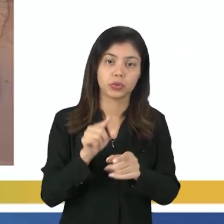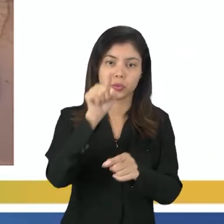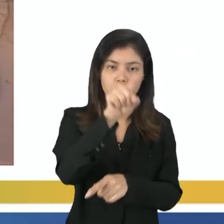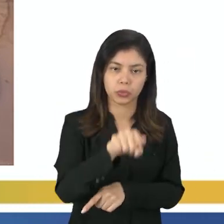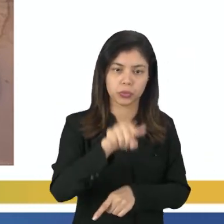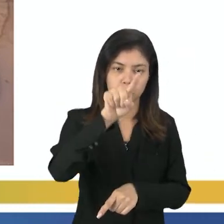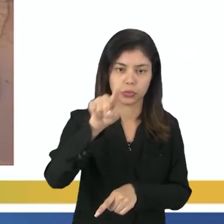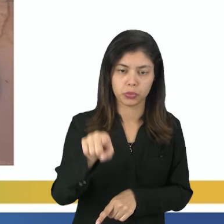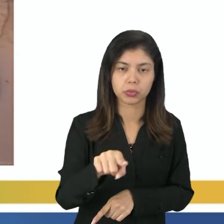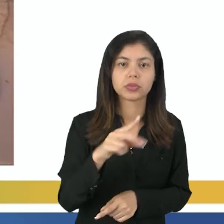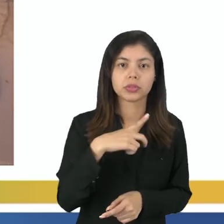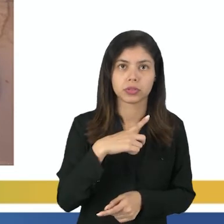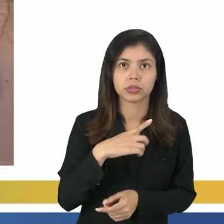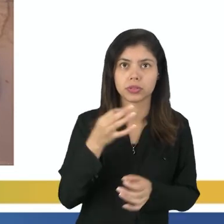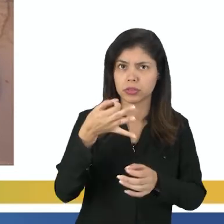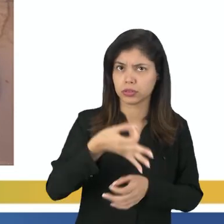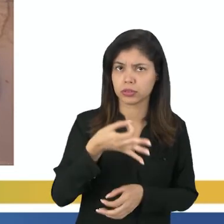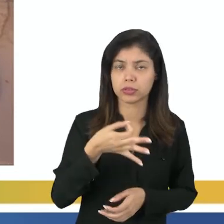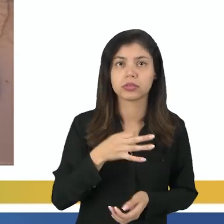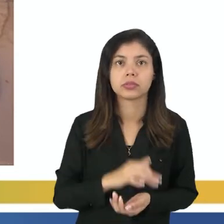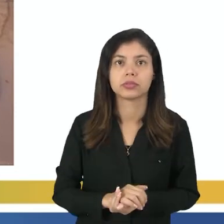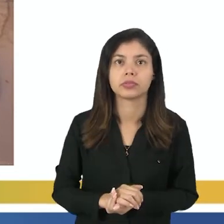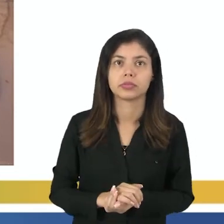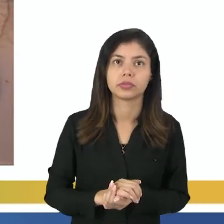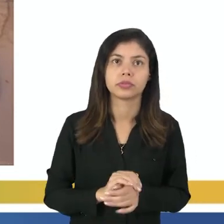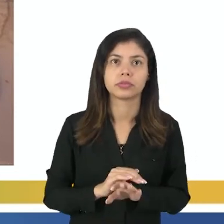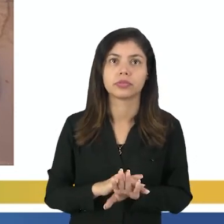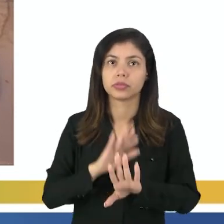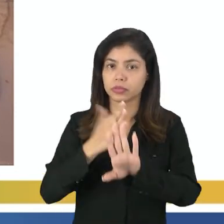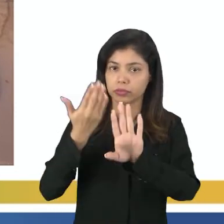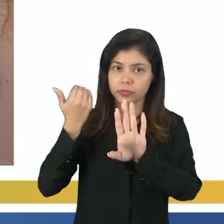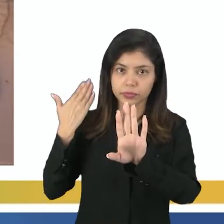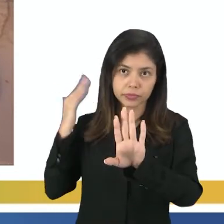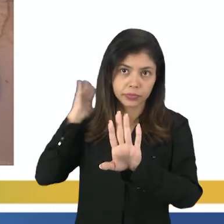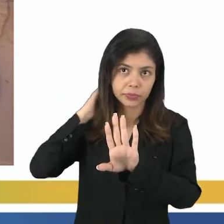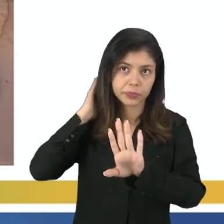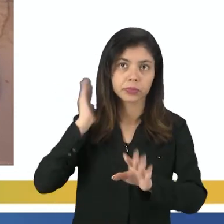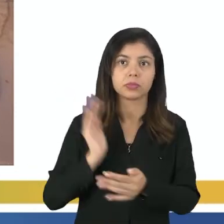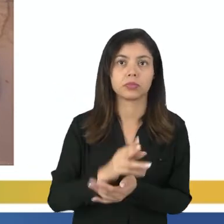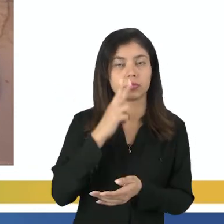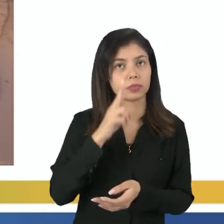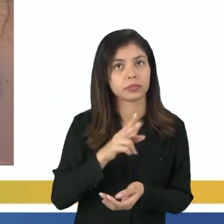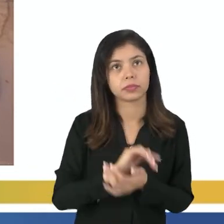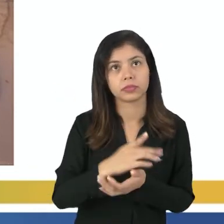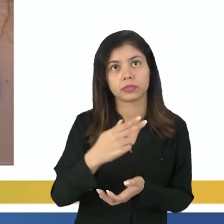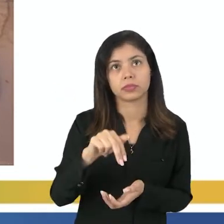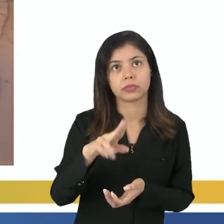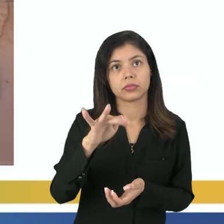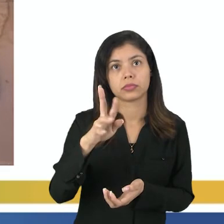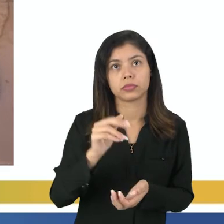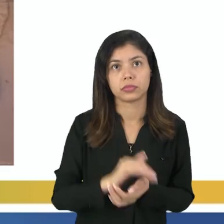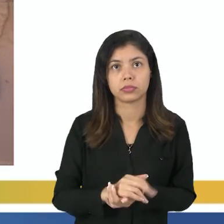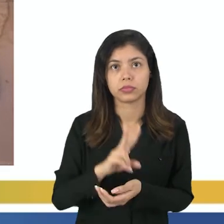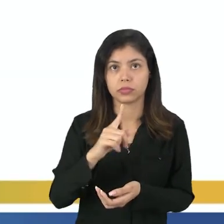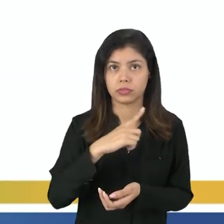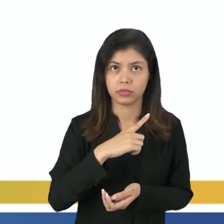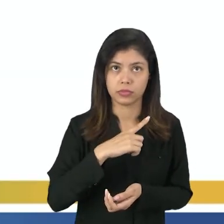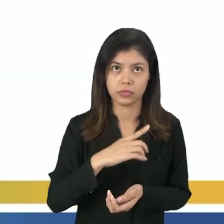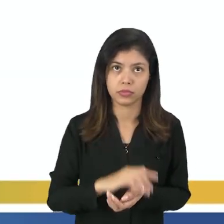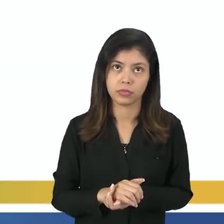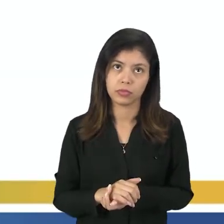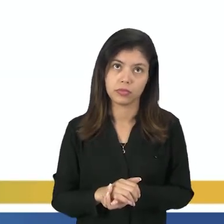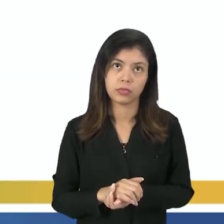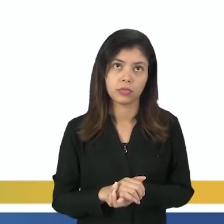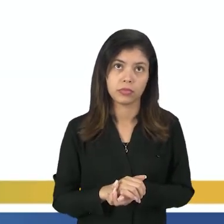meio você vê certinho e ali atrás, né, dos lados ali você já vê a penumbra. E aí temos